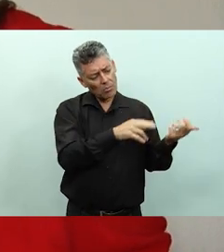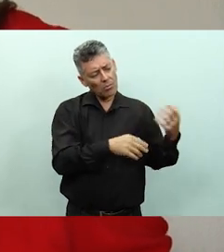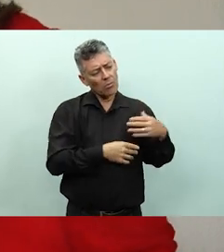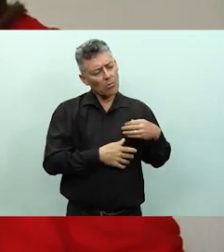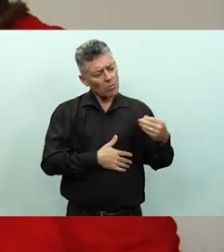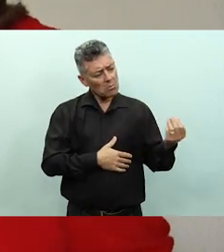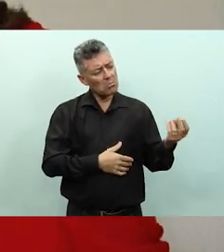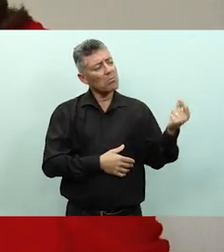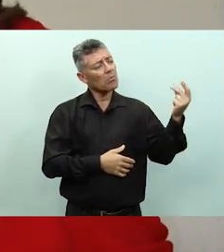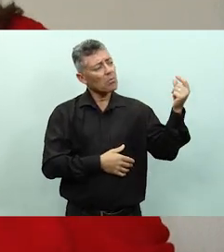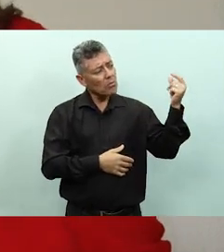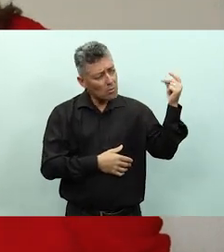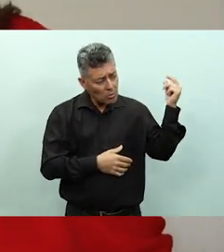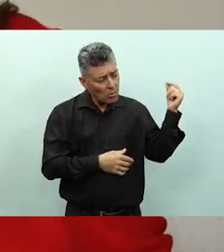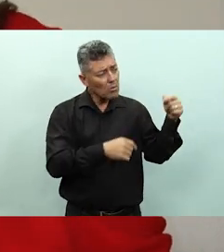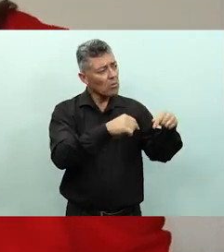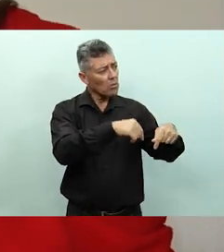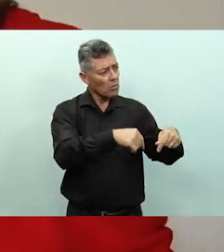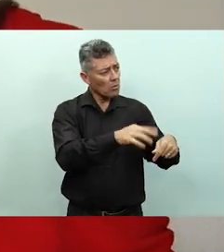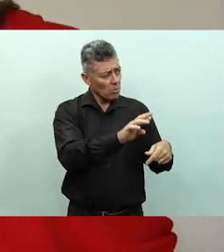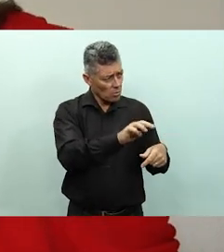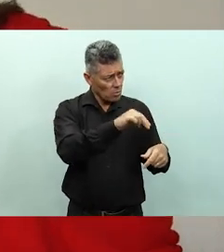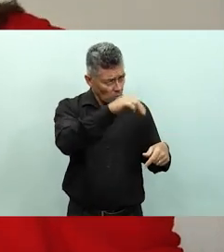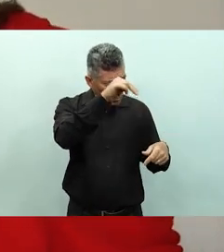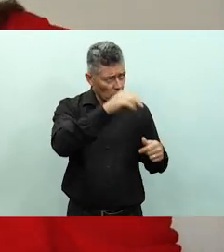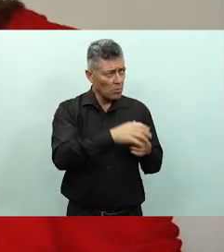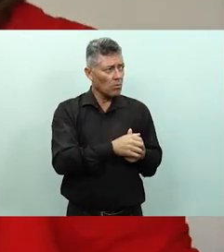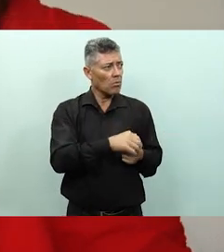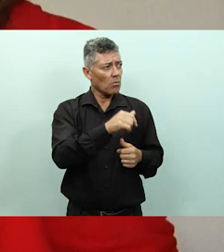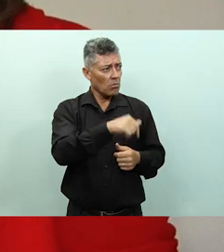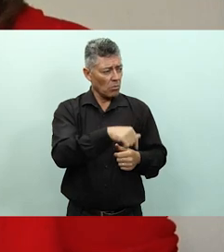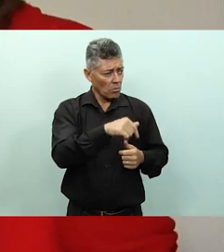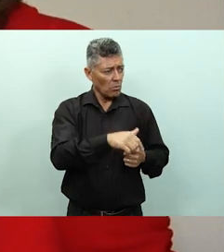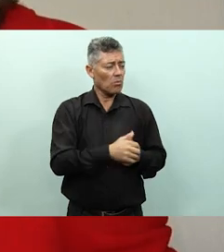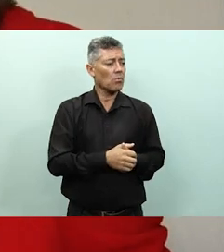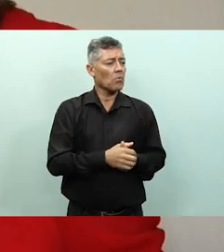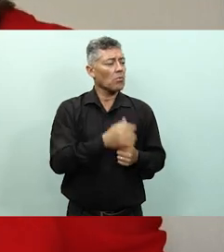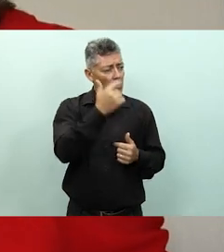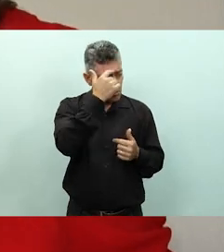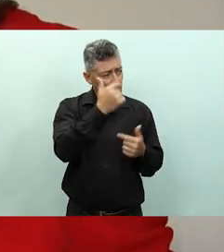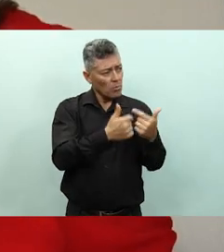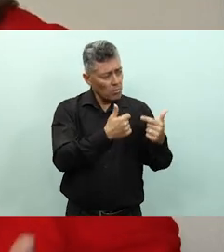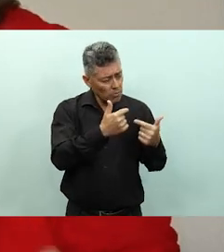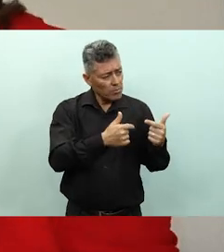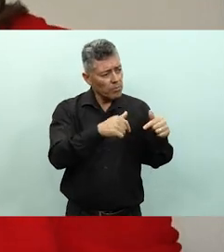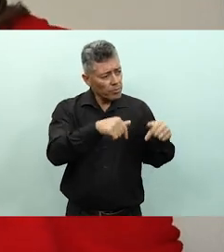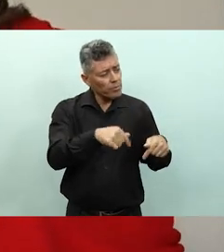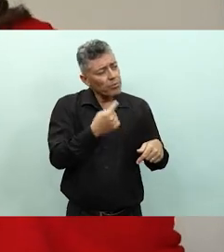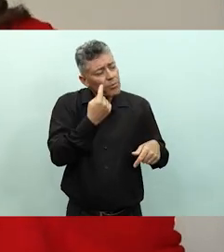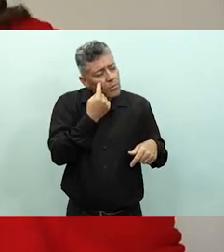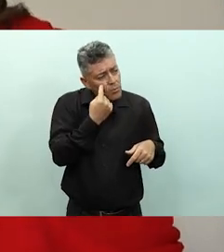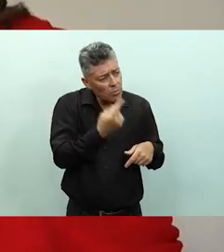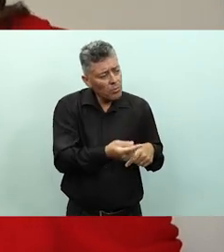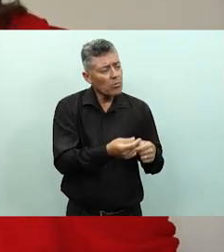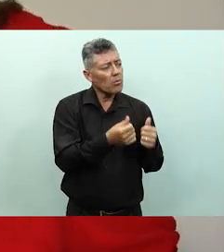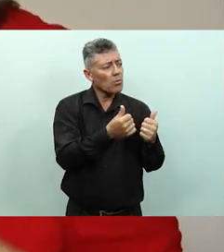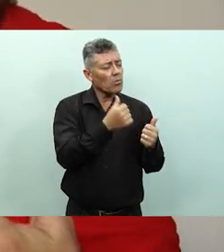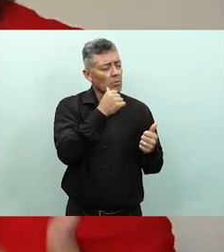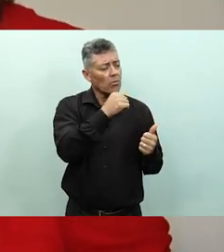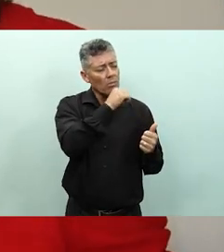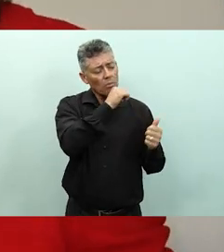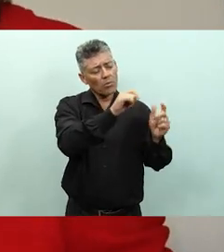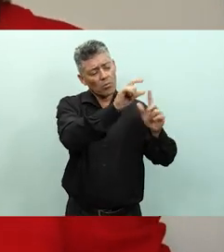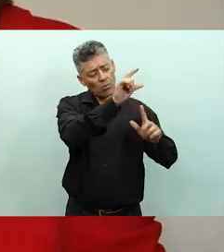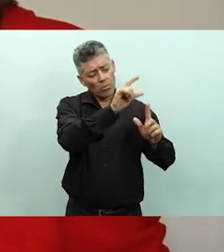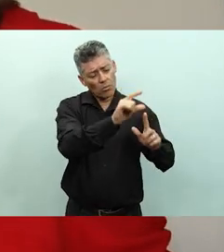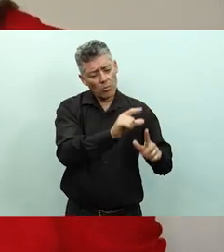acho que é a escola mais antiga daqui do Rio Grande do Norte, né? Tem, até eu tive a oportunidade de ver o boletim de mamãe, de